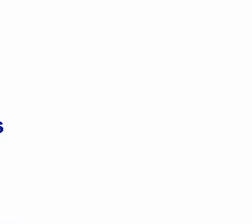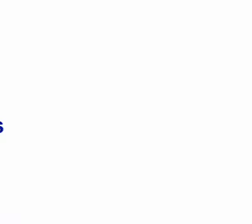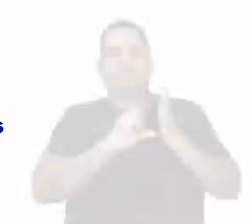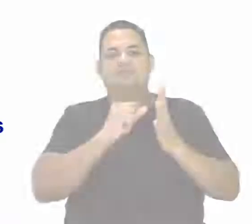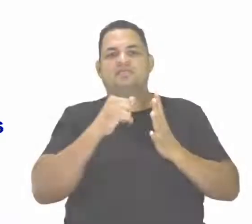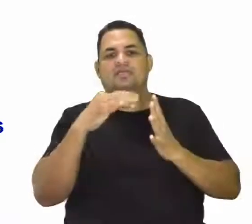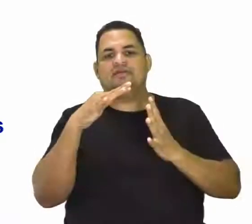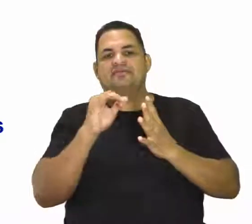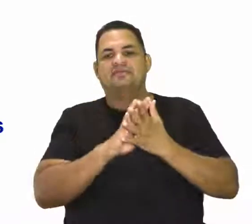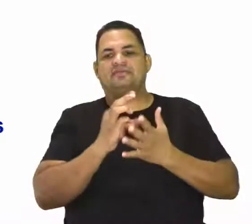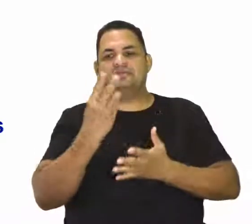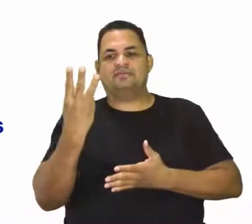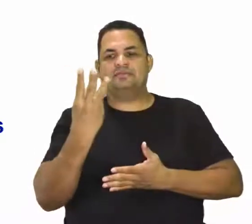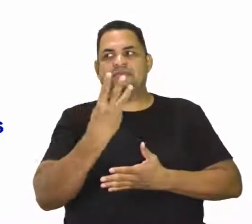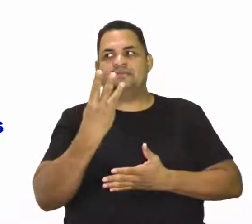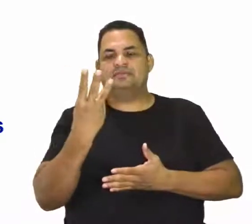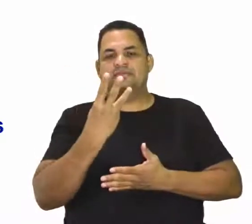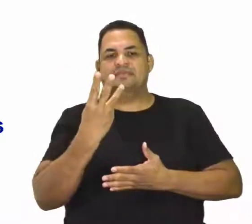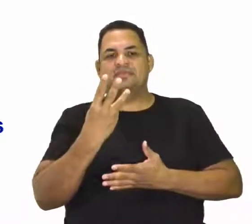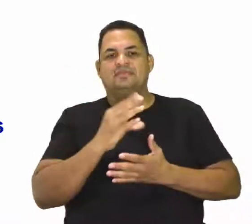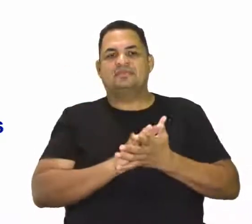são 3.